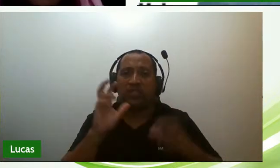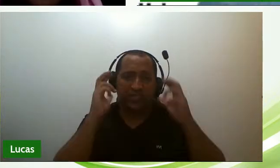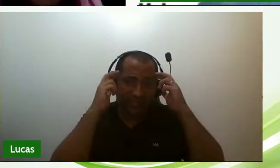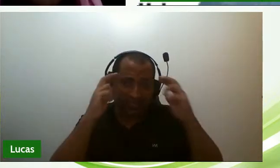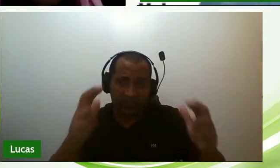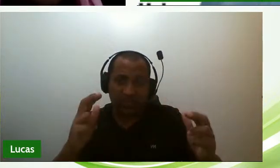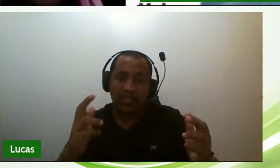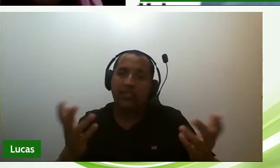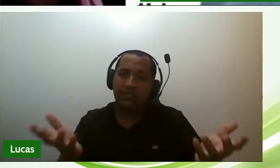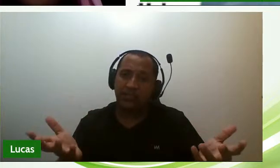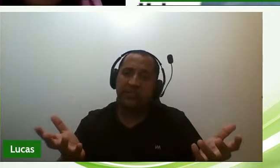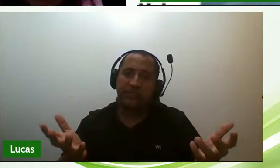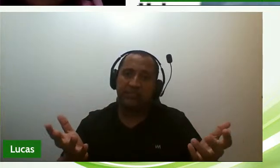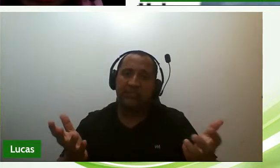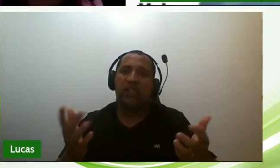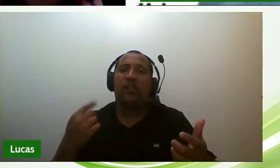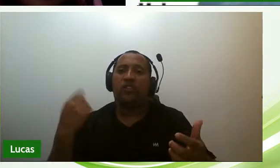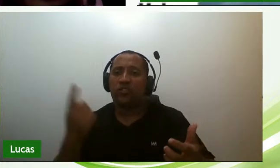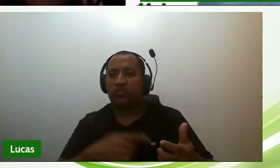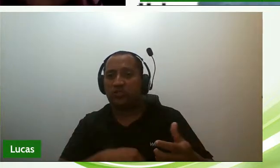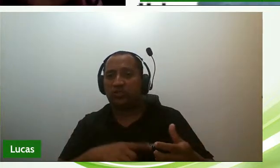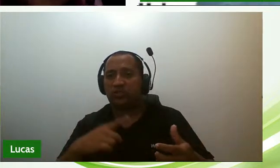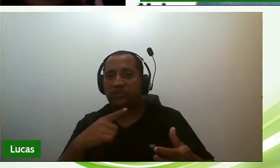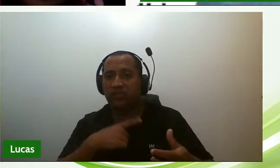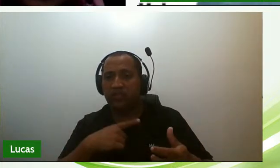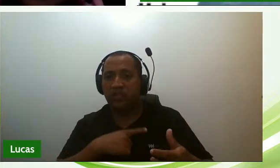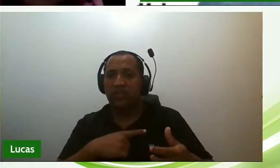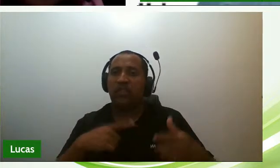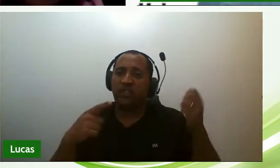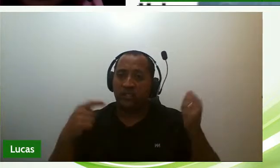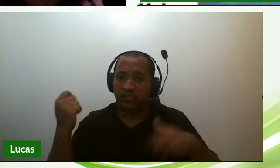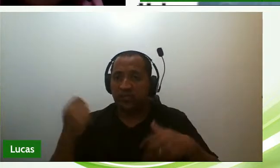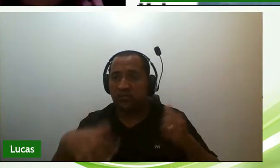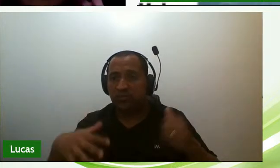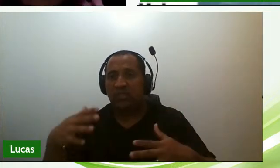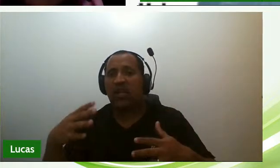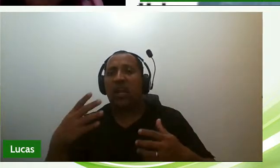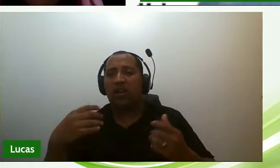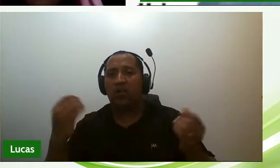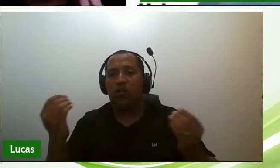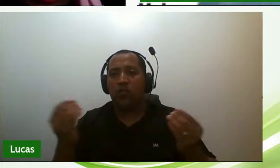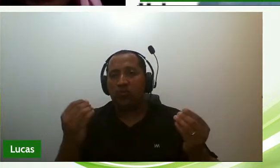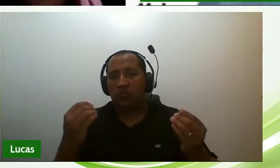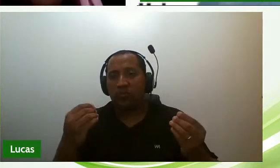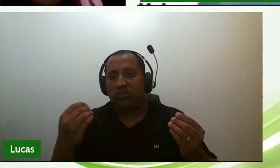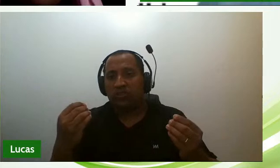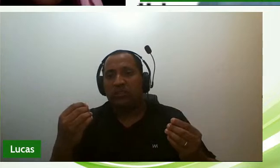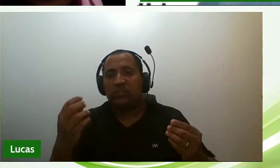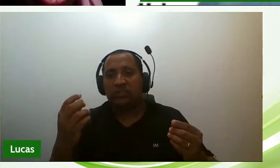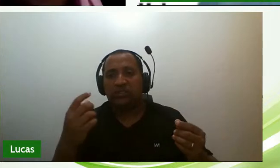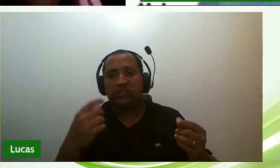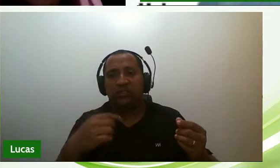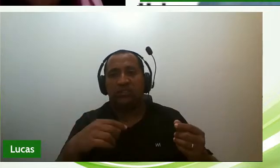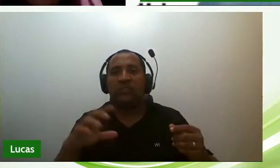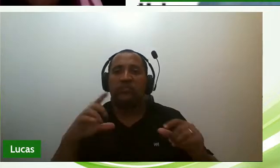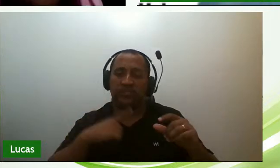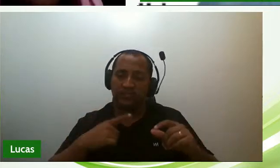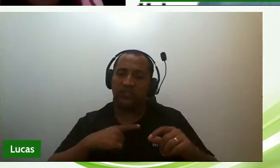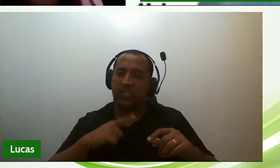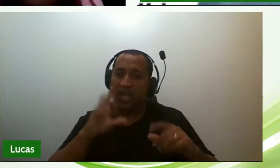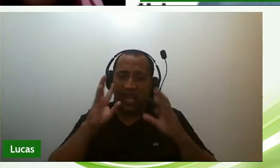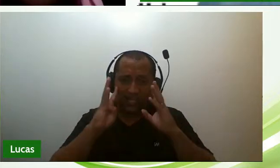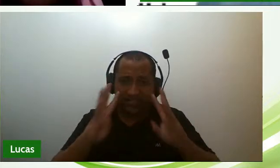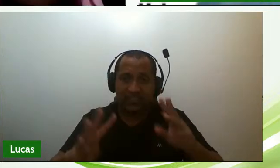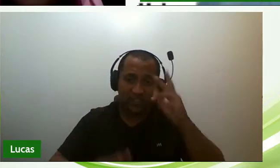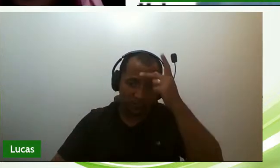gente começa a caminhar num campo relacionado à escuta e incluir pessoas.